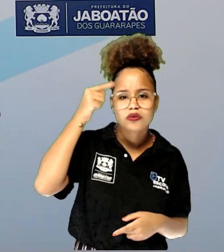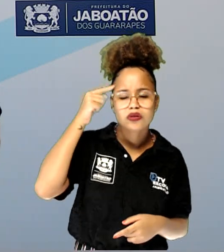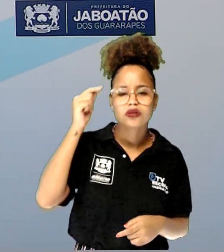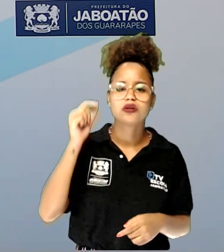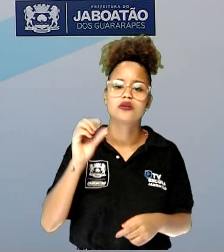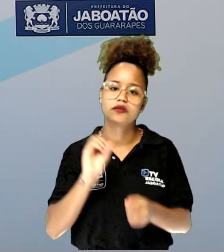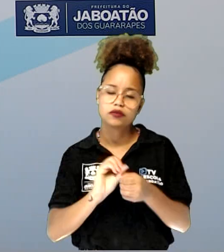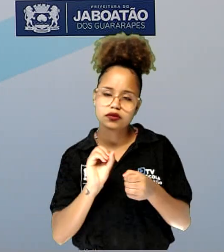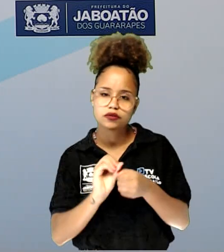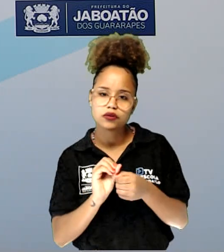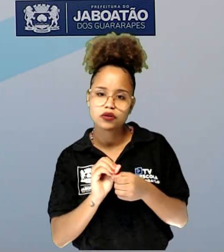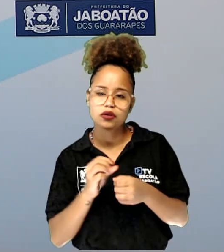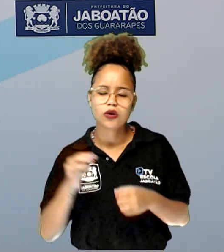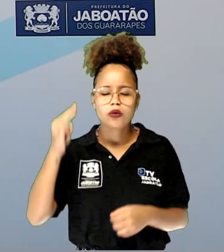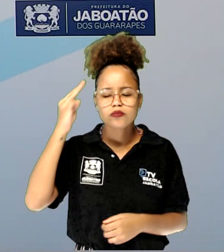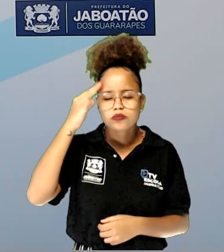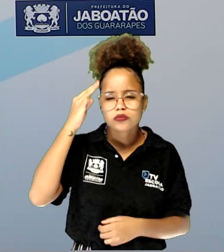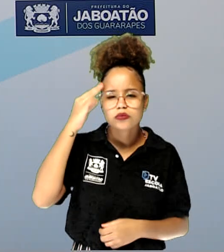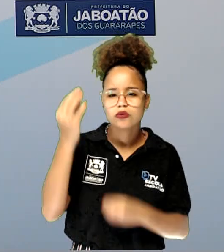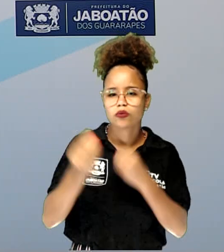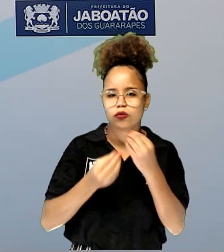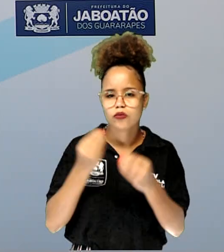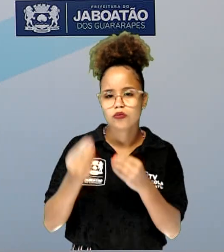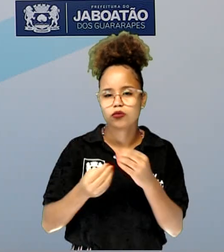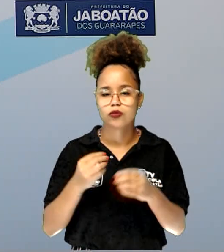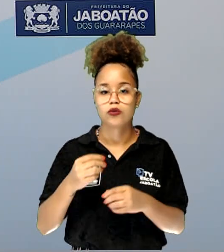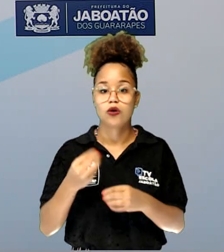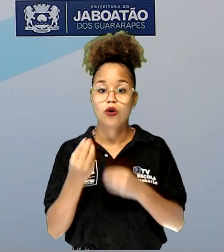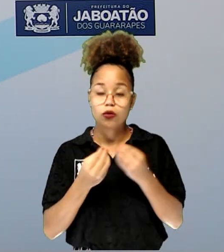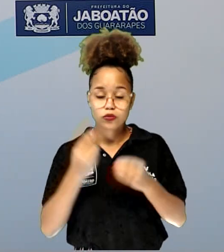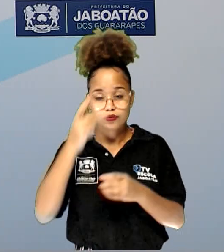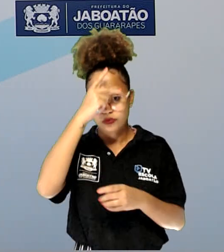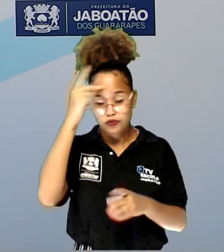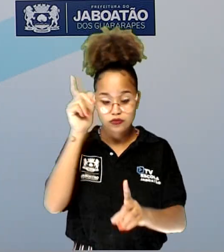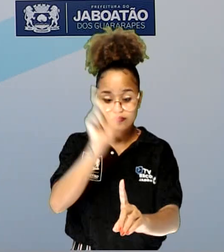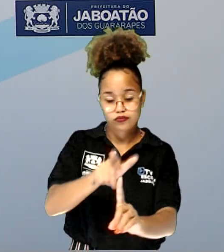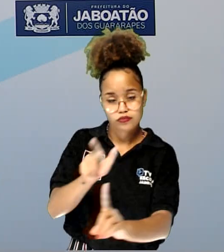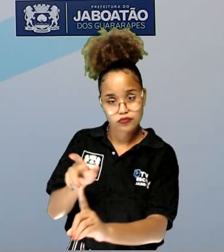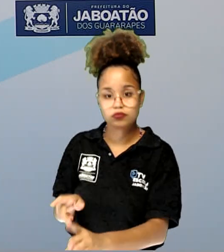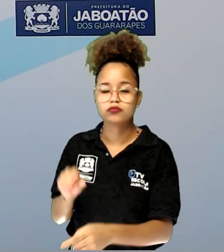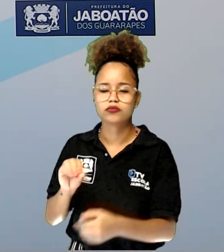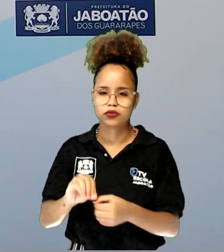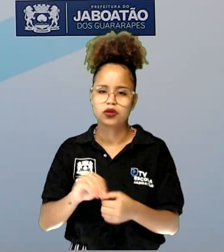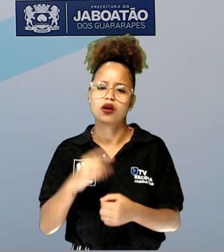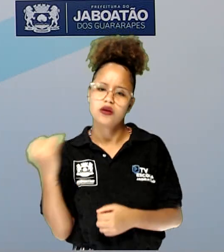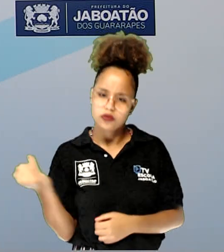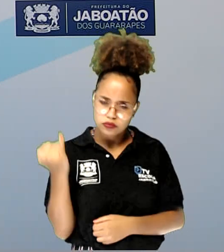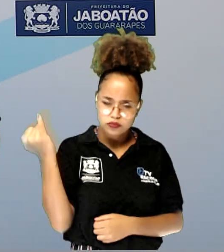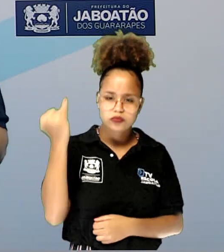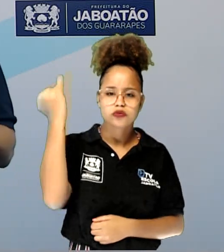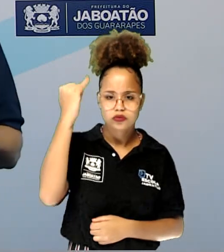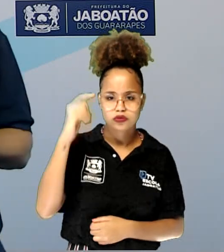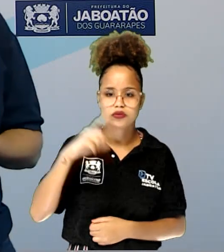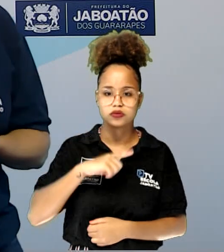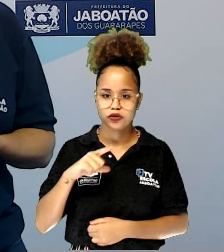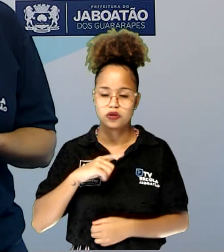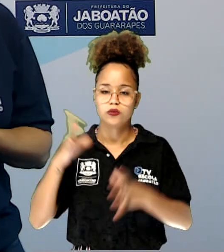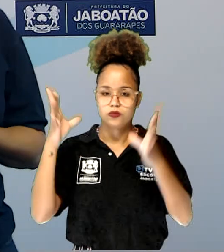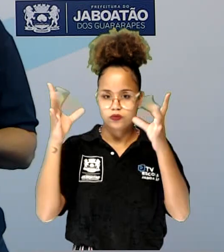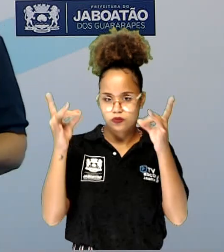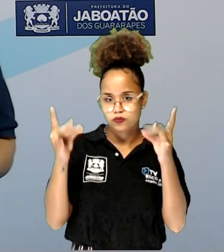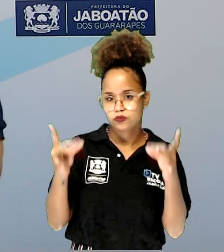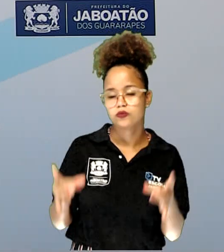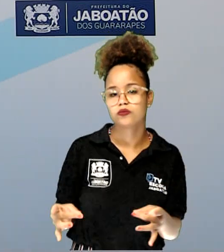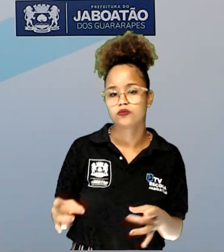criar mentalmente a questão das ações da personagem. Então, é importante que você descreva